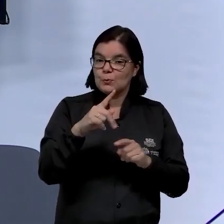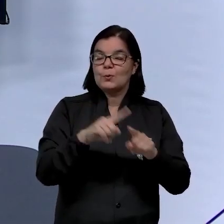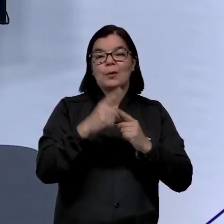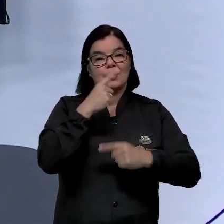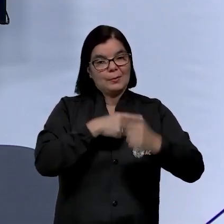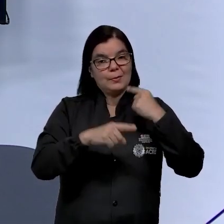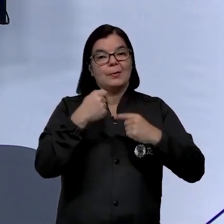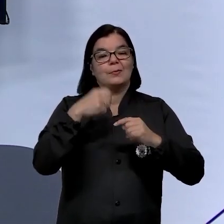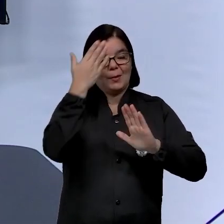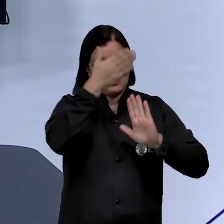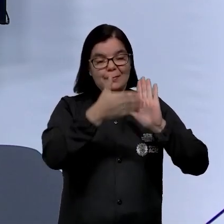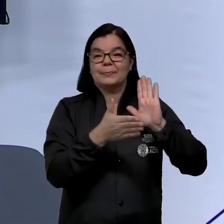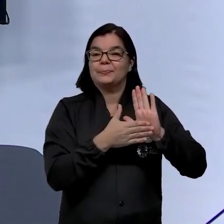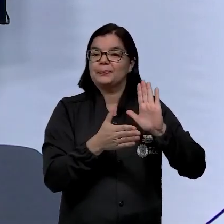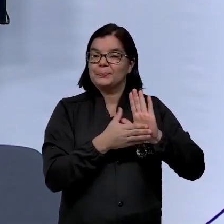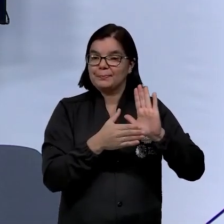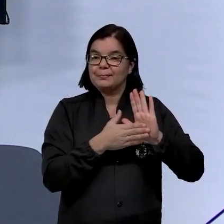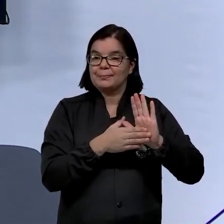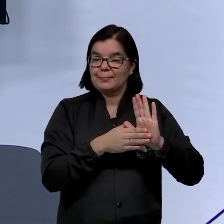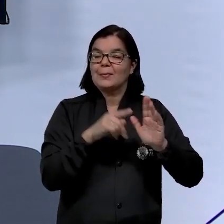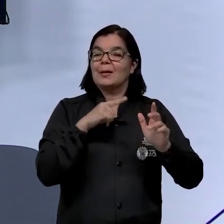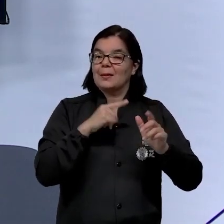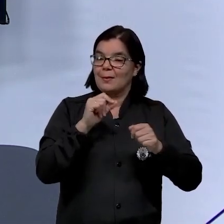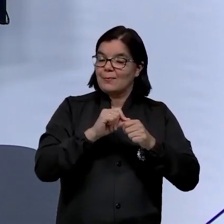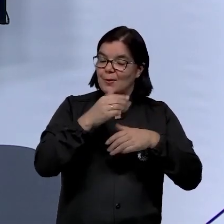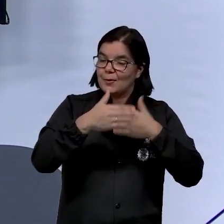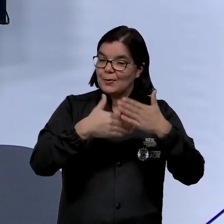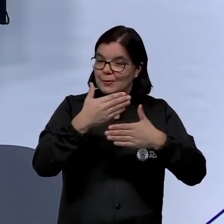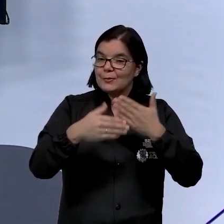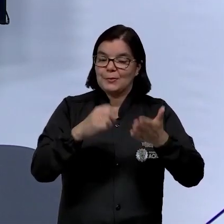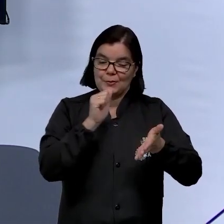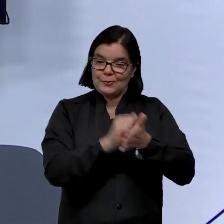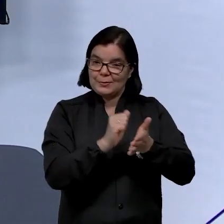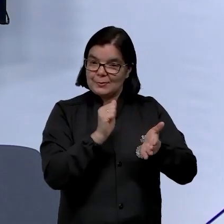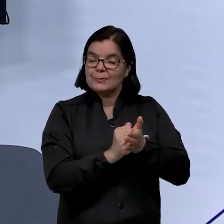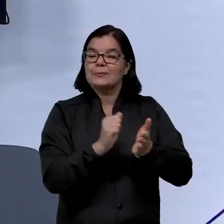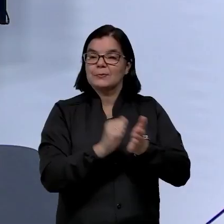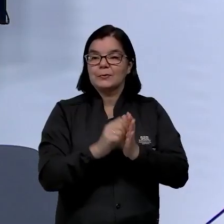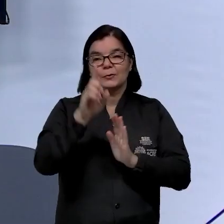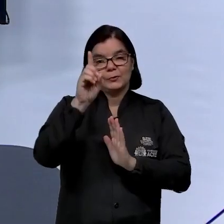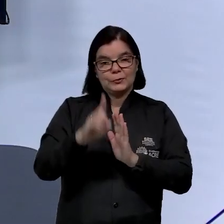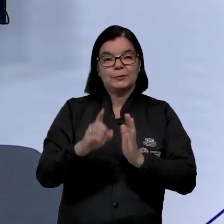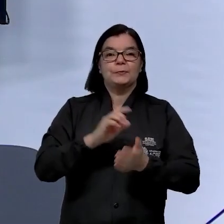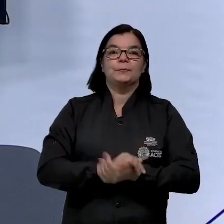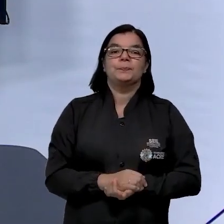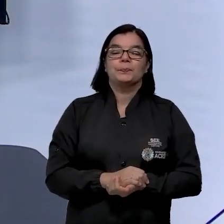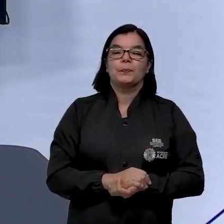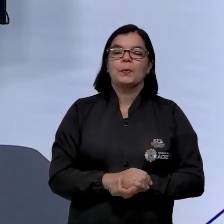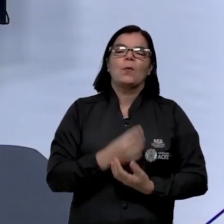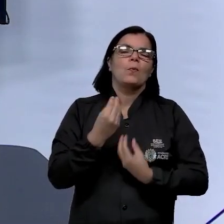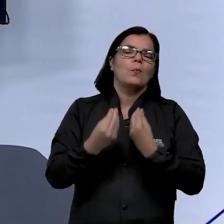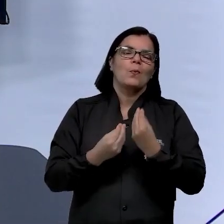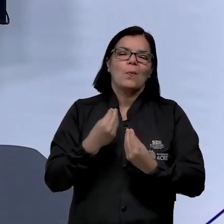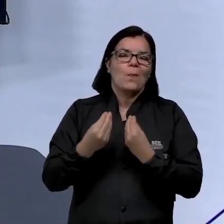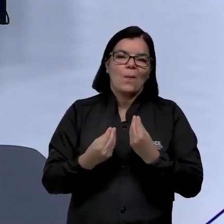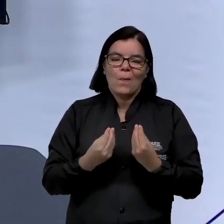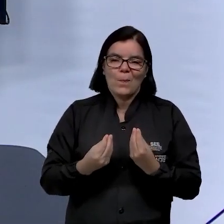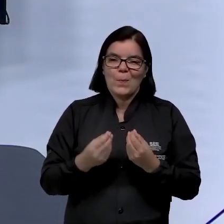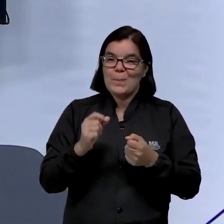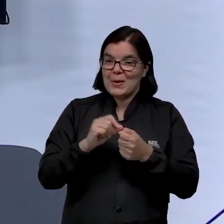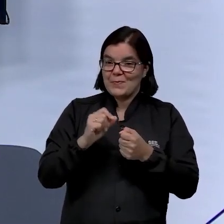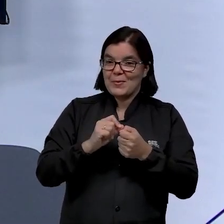sucesso, você tem que provar, você tem que ter feito esse processo de registro de direitos autorais. E aí, como é que a gente faz, professora,